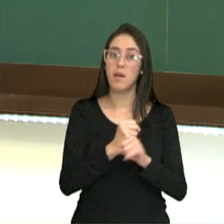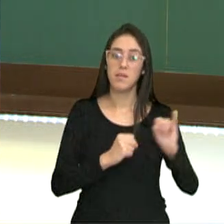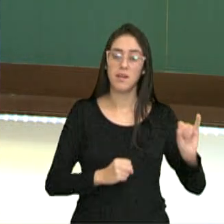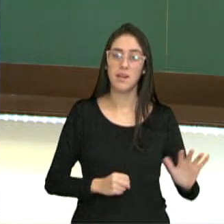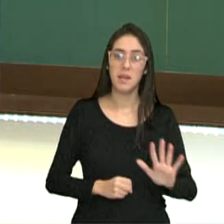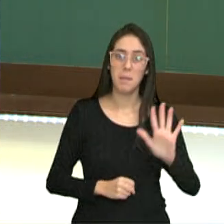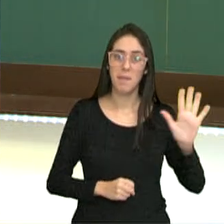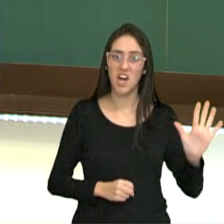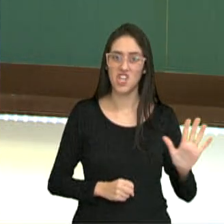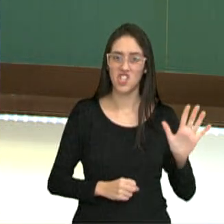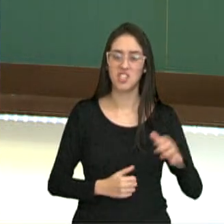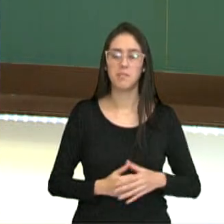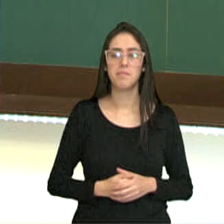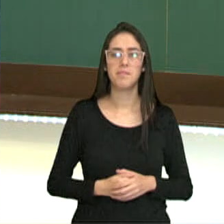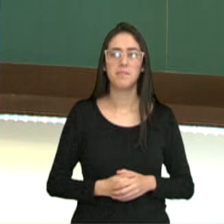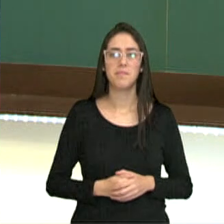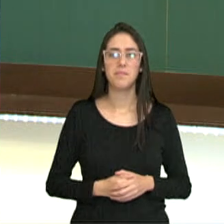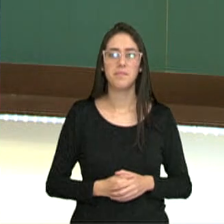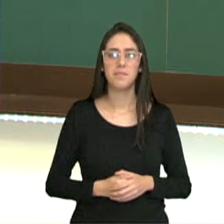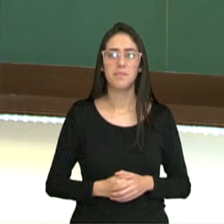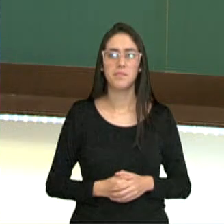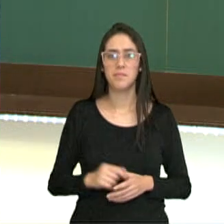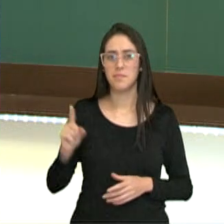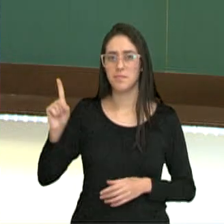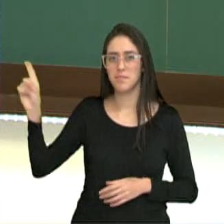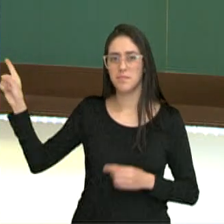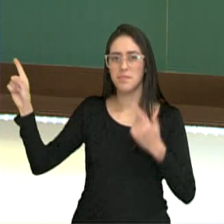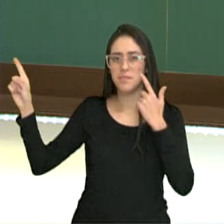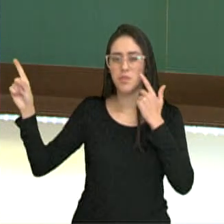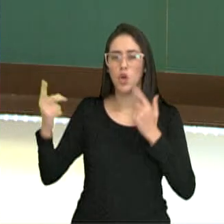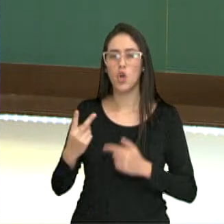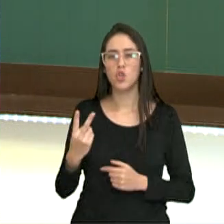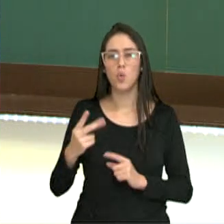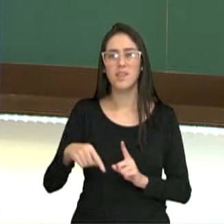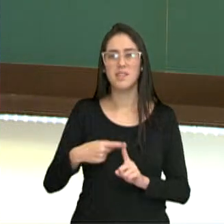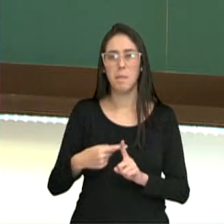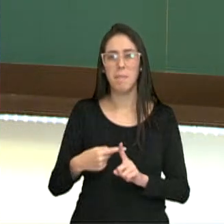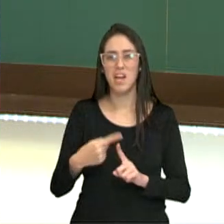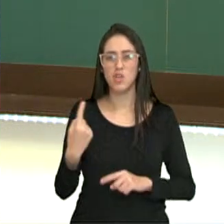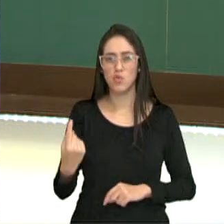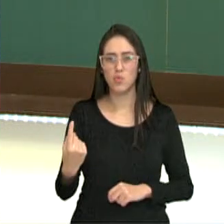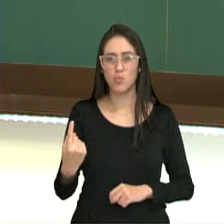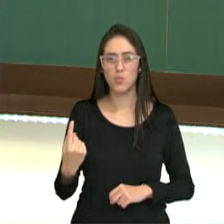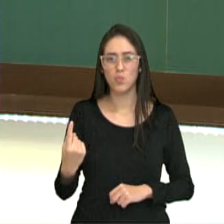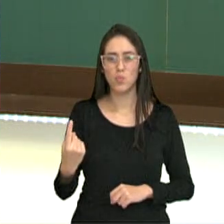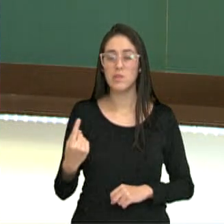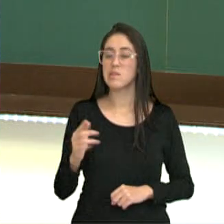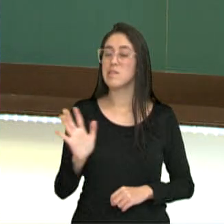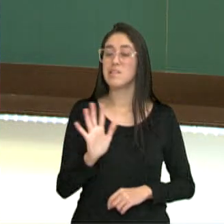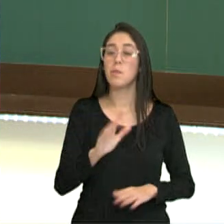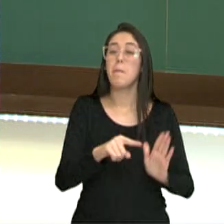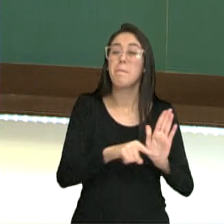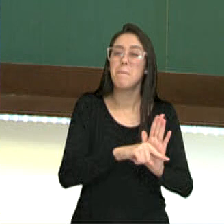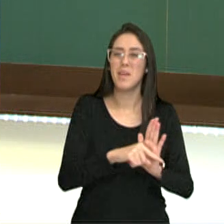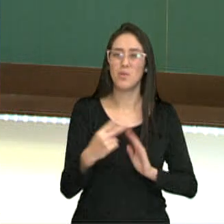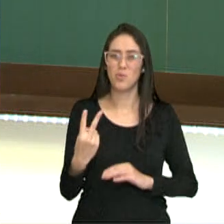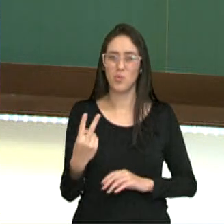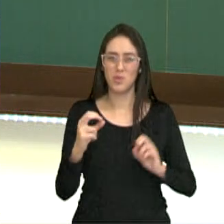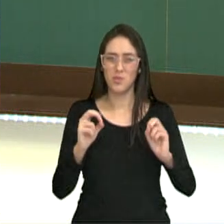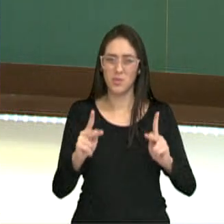a imagem. Aqui, gente, no 2 mais 1, na verdade é menos 2, tá? Ó, menos 2